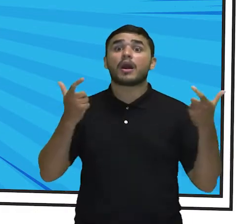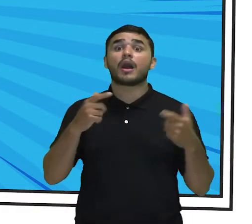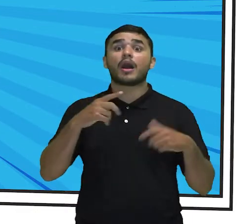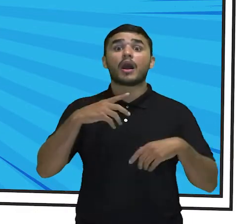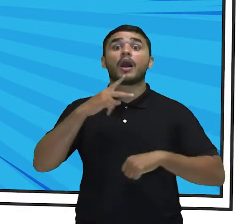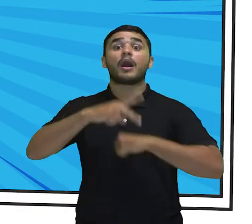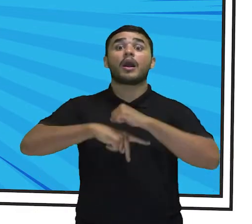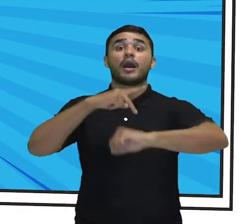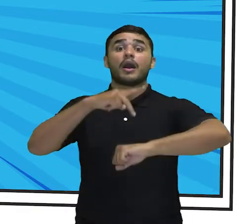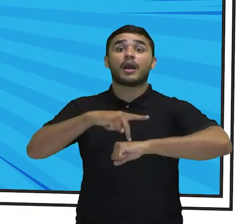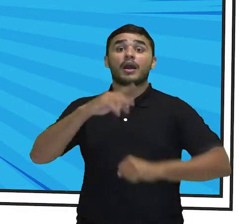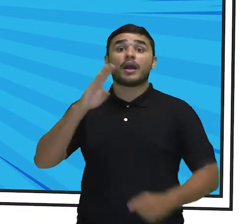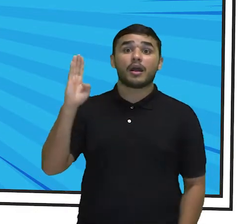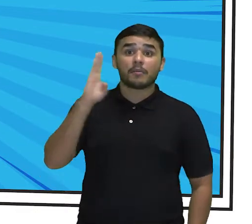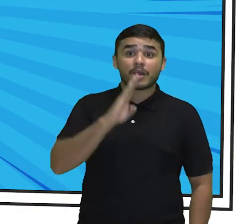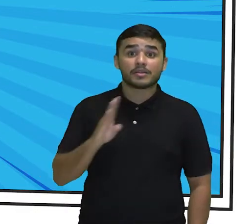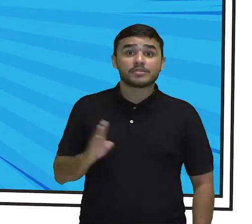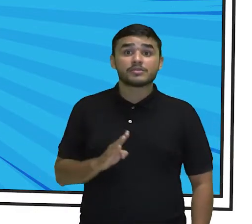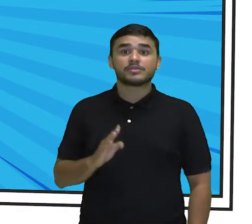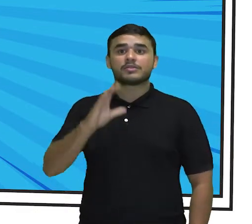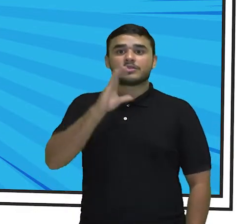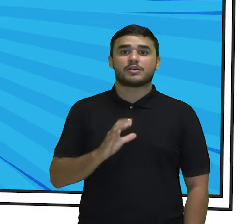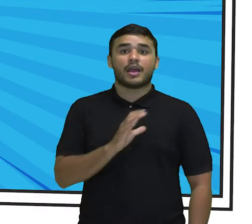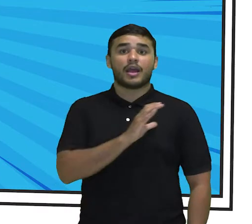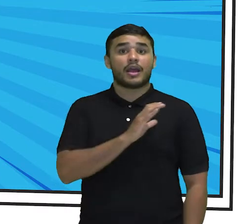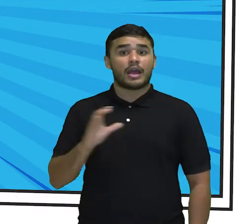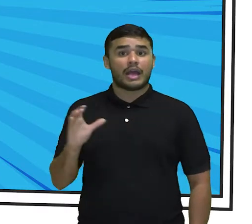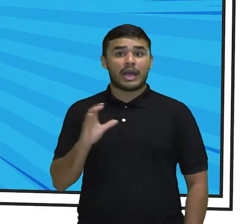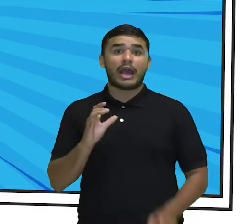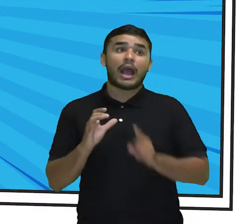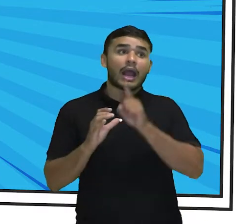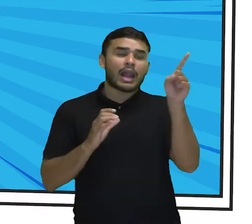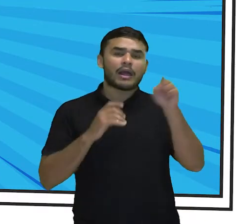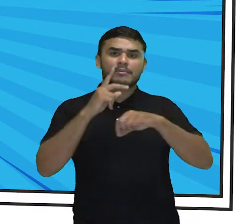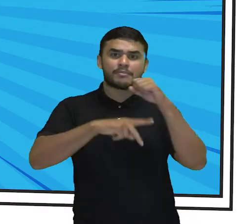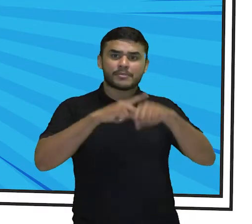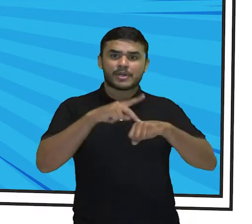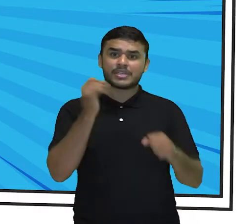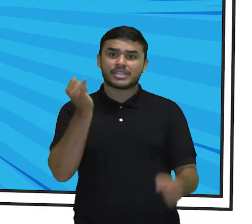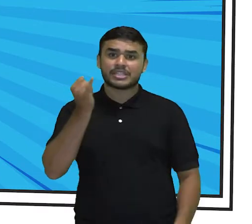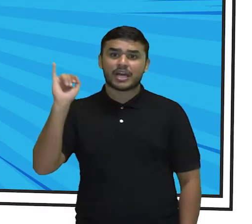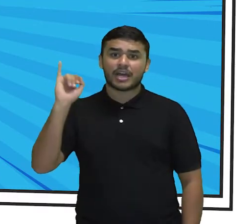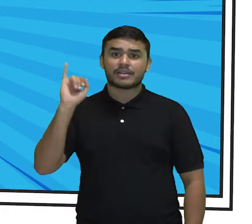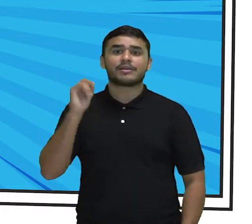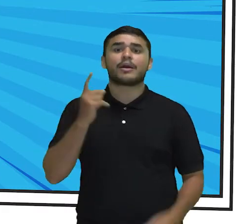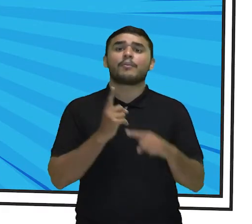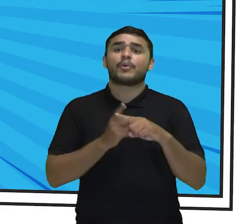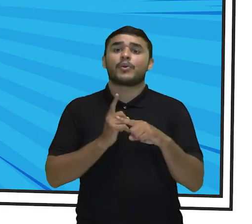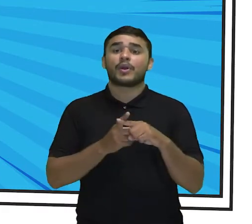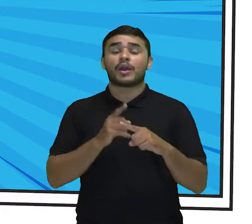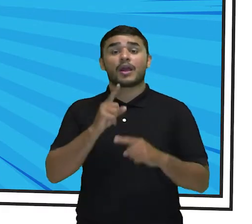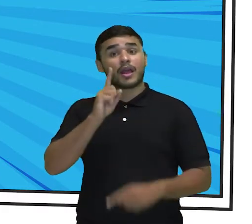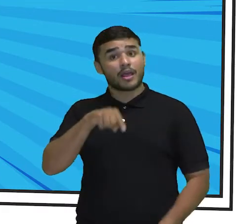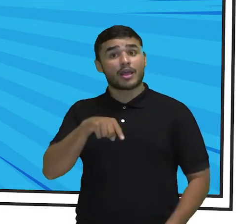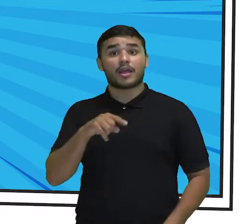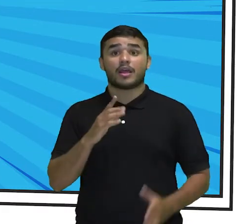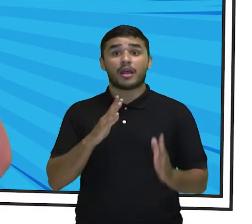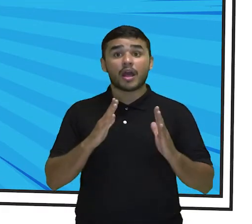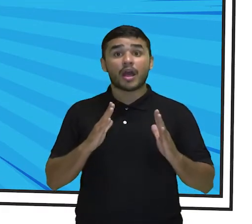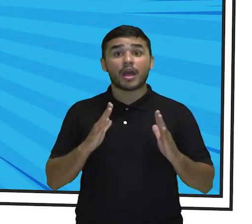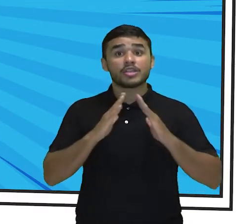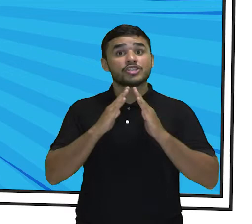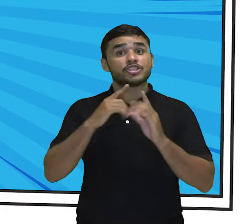o país Brasil, e não, por exemplo, a Itália, já que a igreja católica apostólica